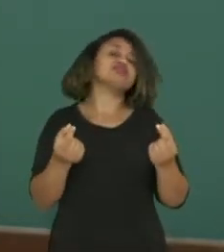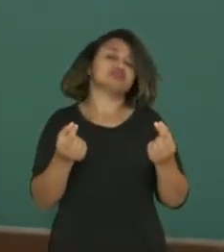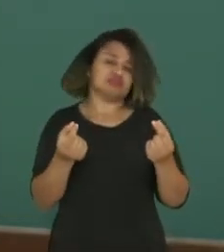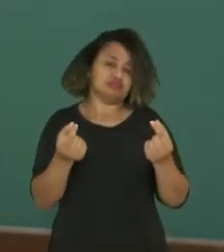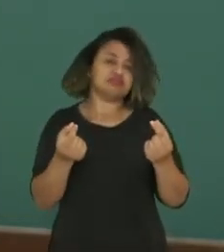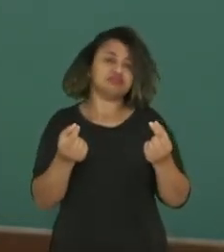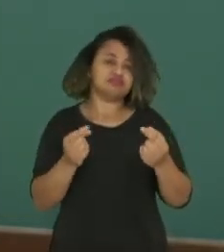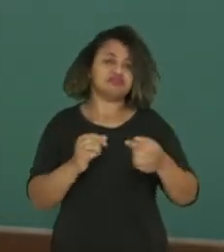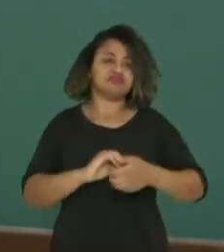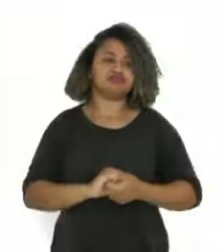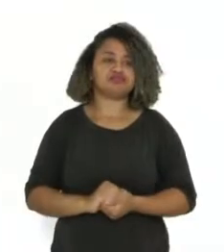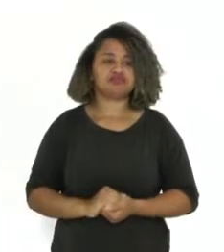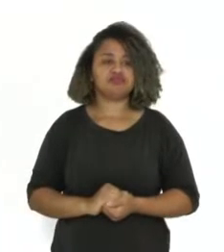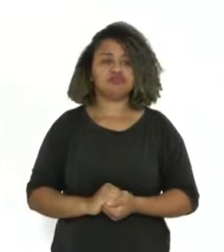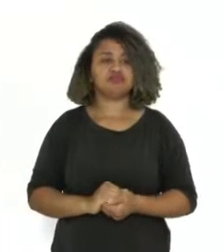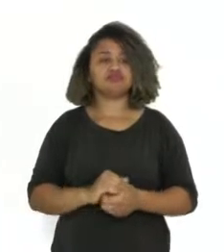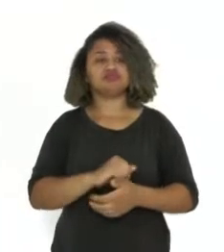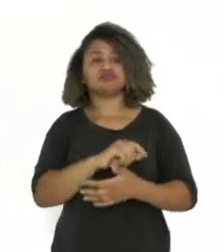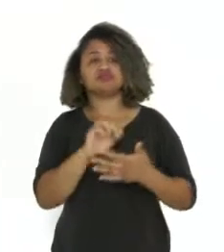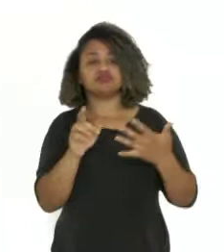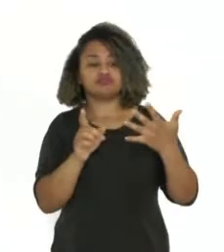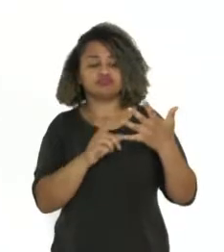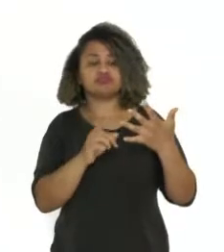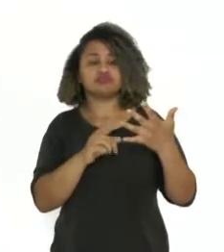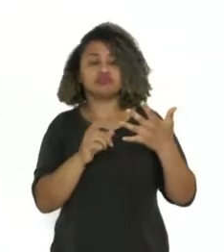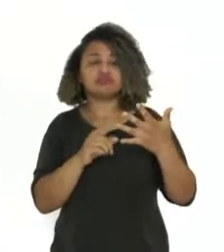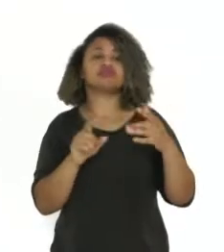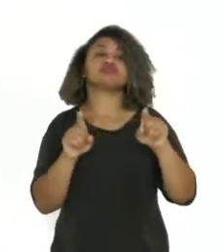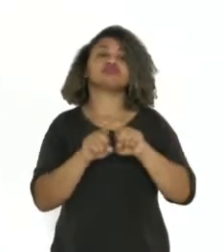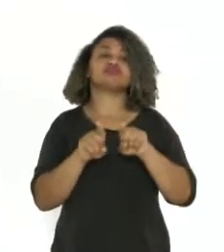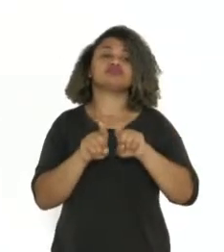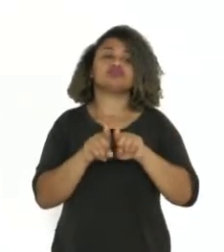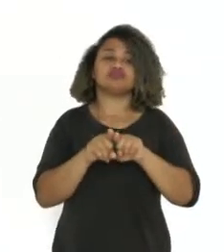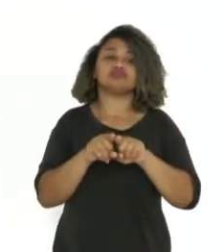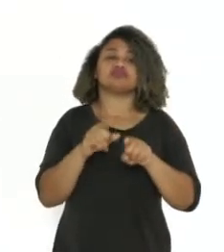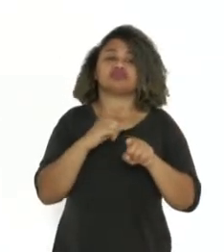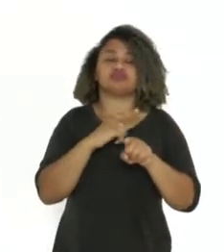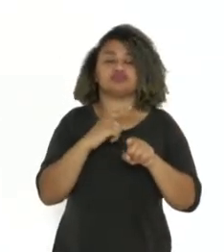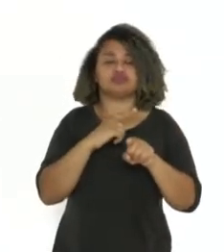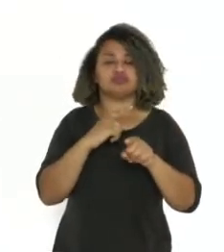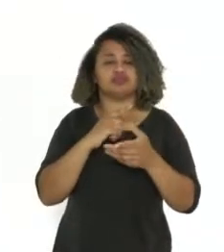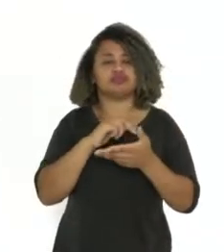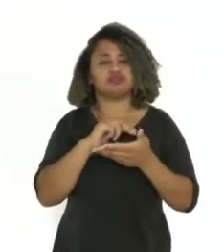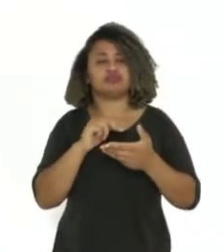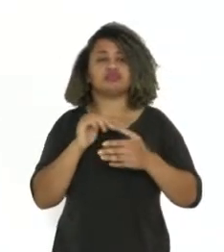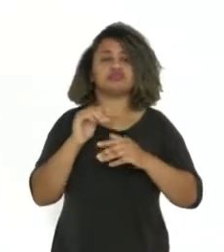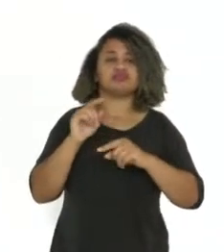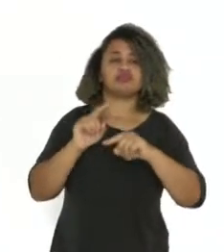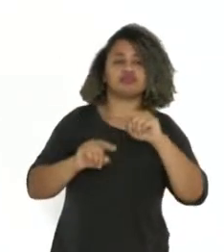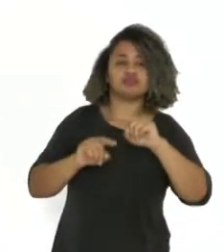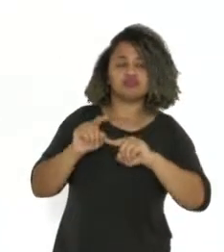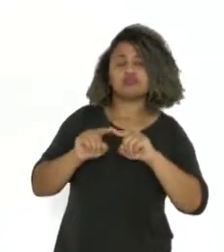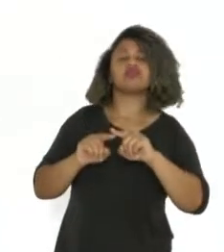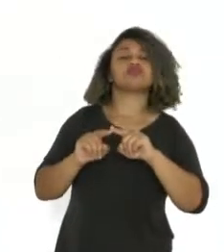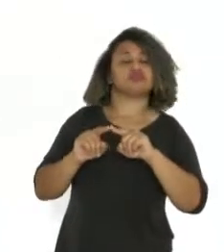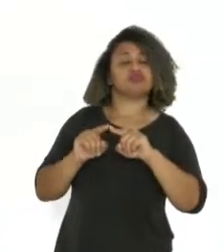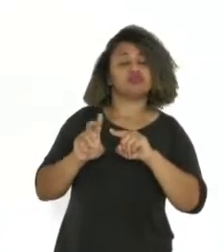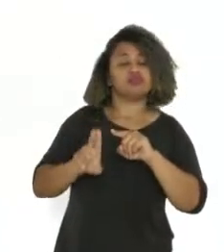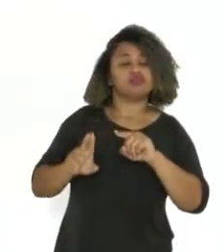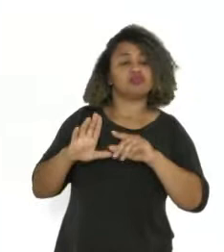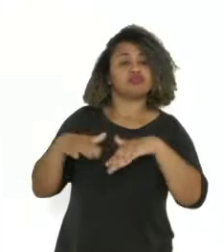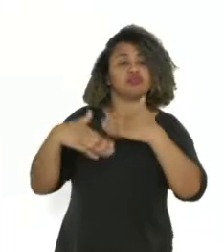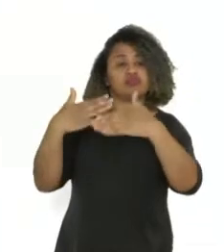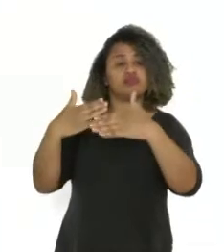tá? E muitas matérias-primas utilizadas en el desarrollo, desenvolvimento, de